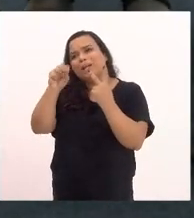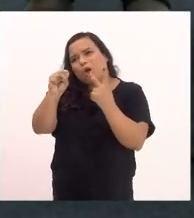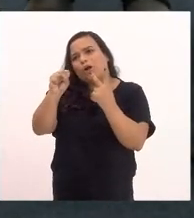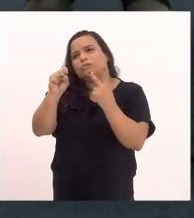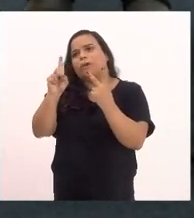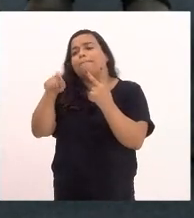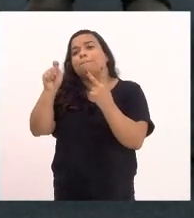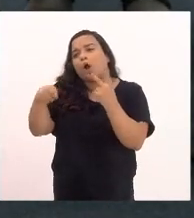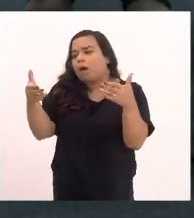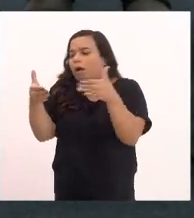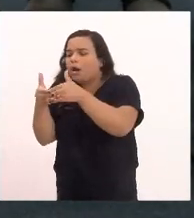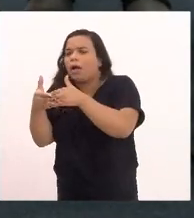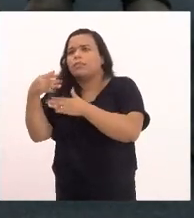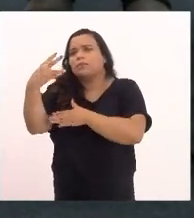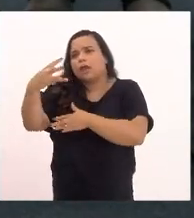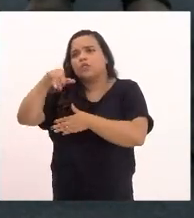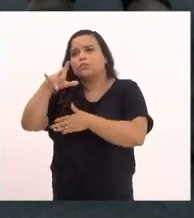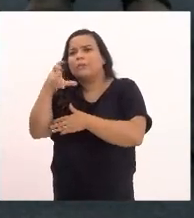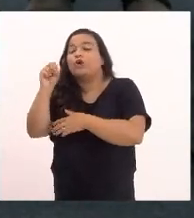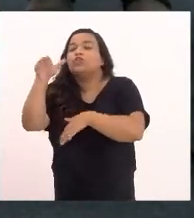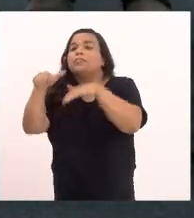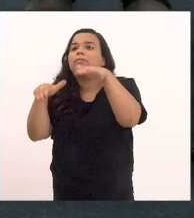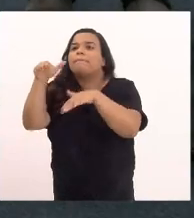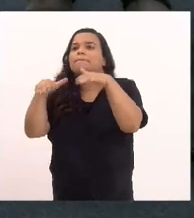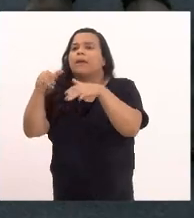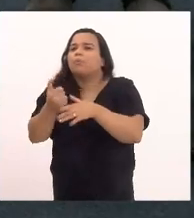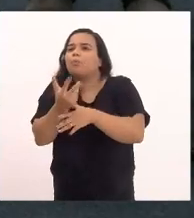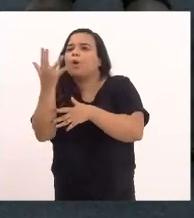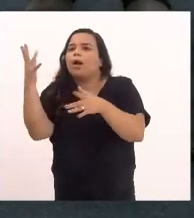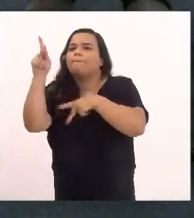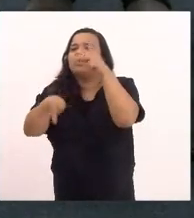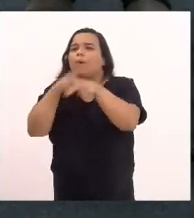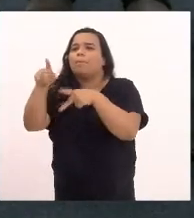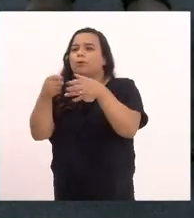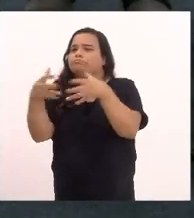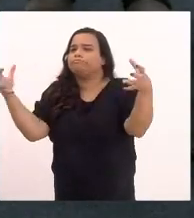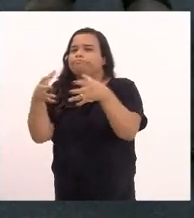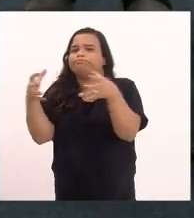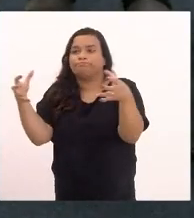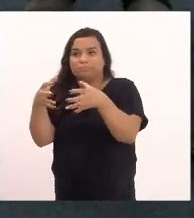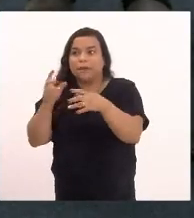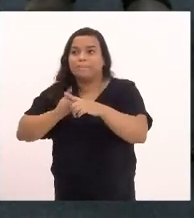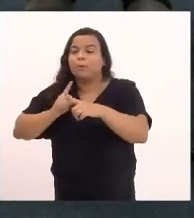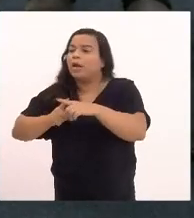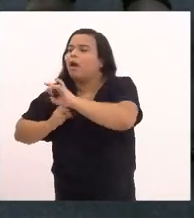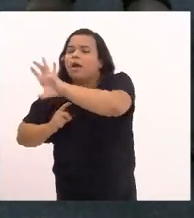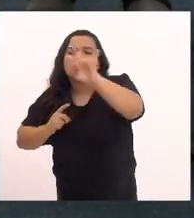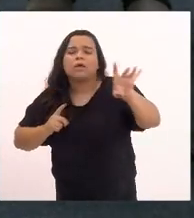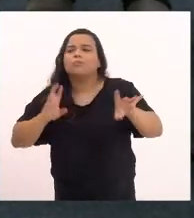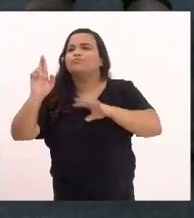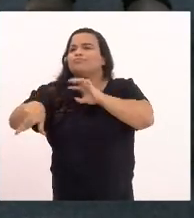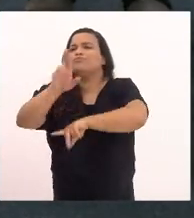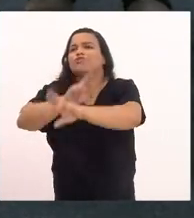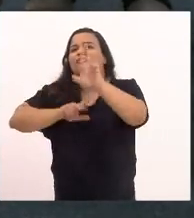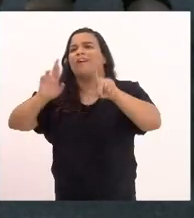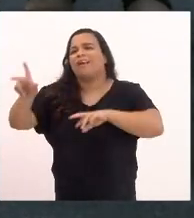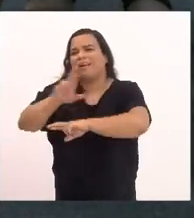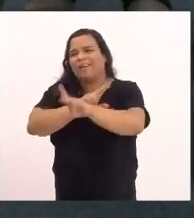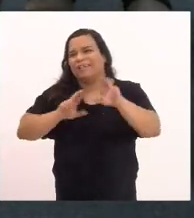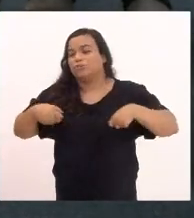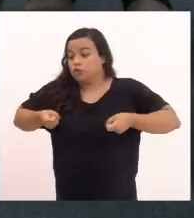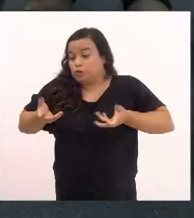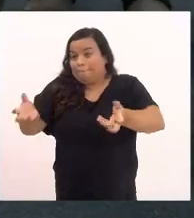critério populacional, algo assim, entendeu? Porque os municípios não são exatamente do mesmo porte e as despesas, consequentemente, não são do mesmo